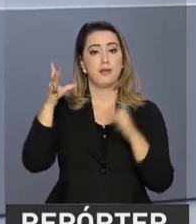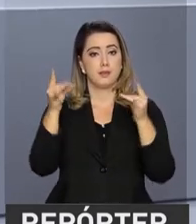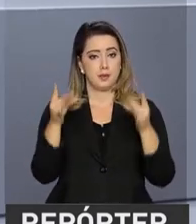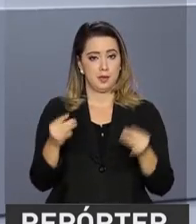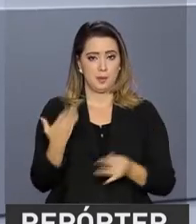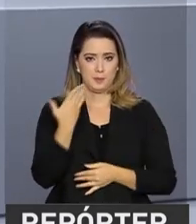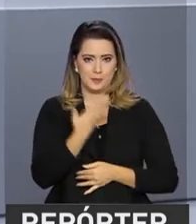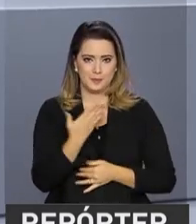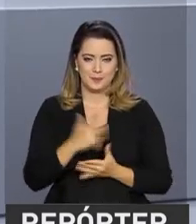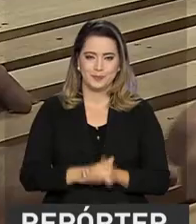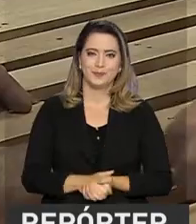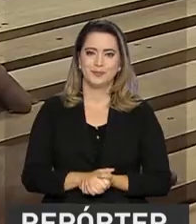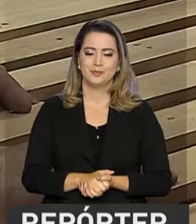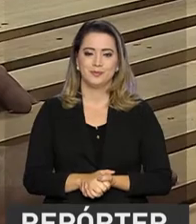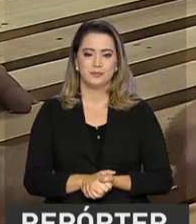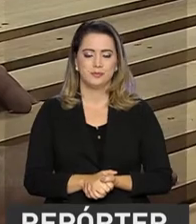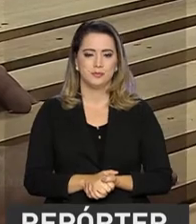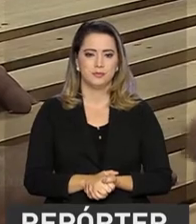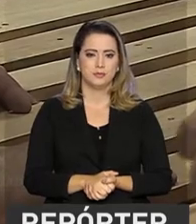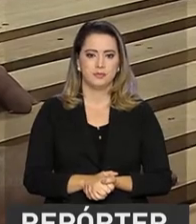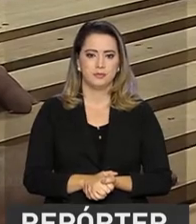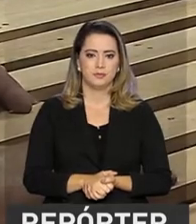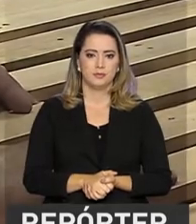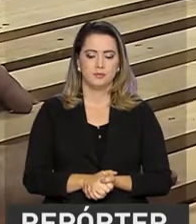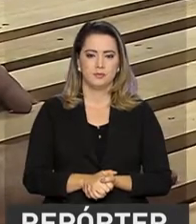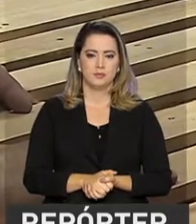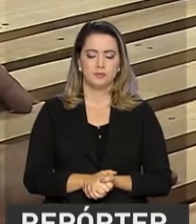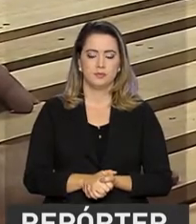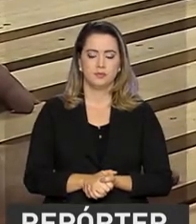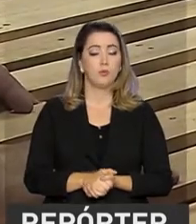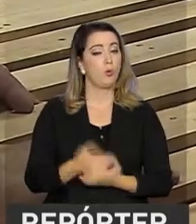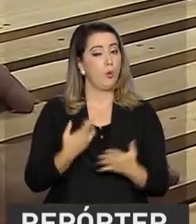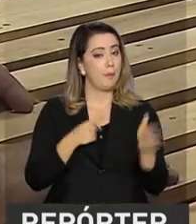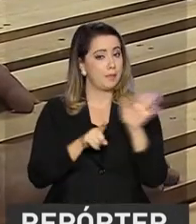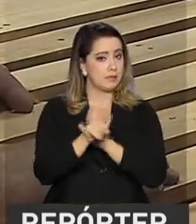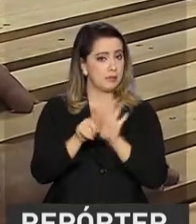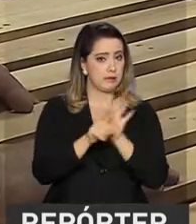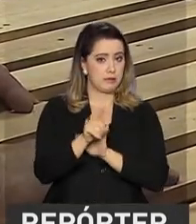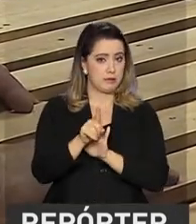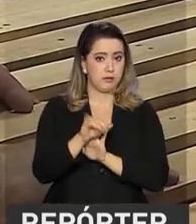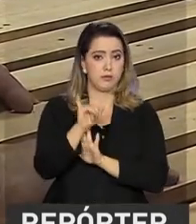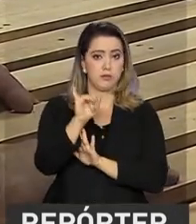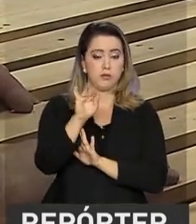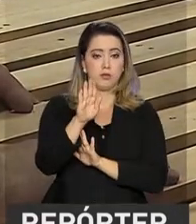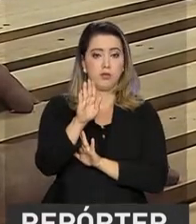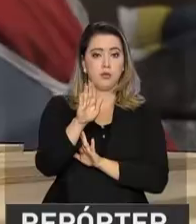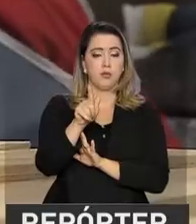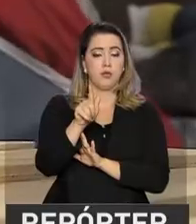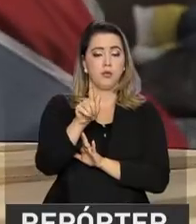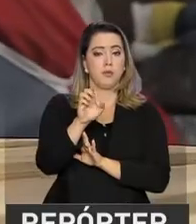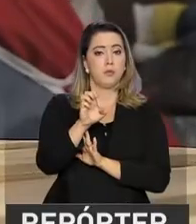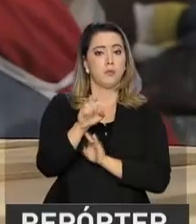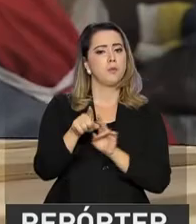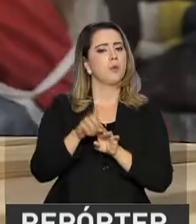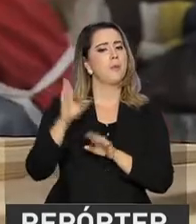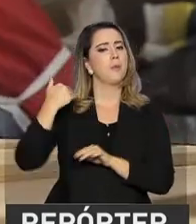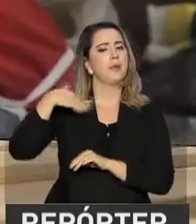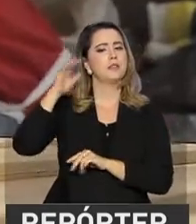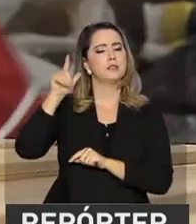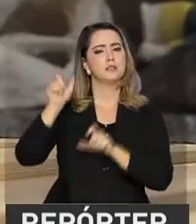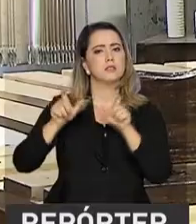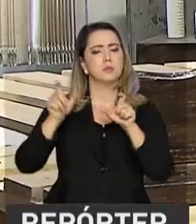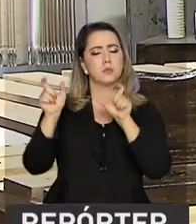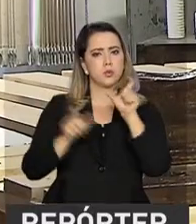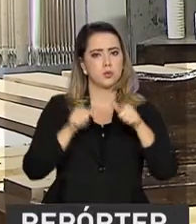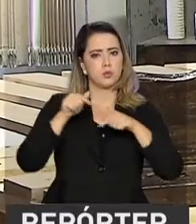natália melo o estudo divulgado pelo ibge traz uma análise mais ampla dos tipos de trabalho e